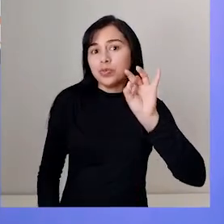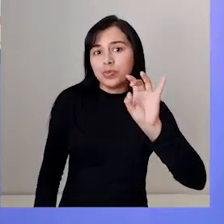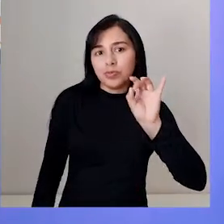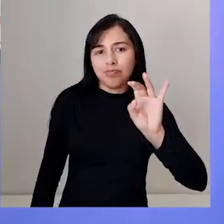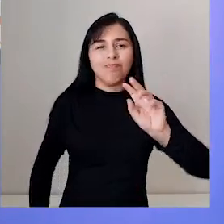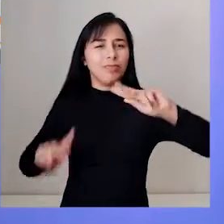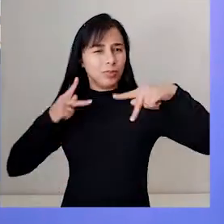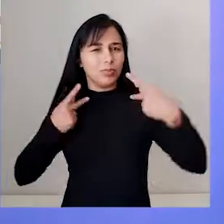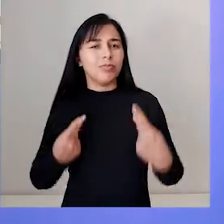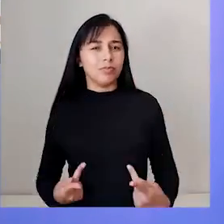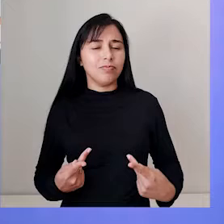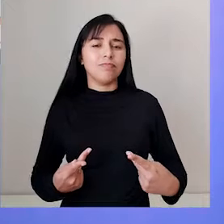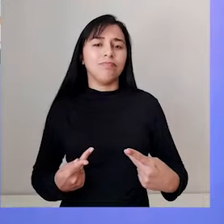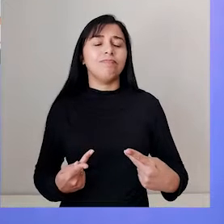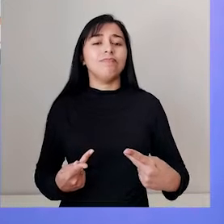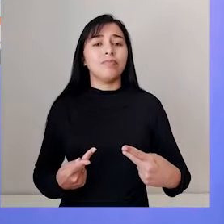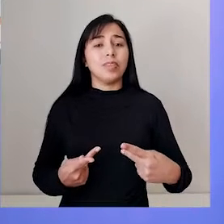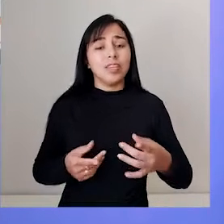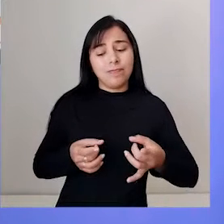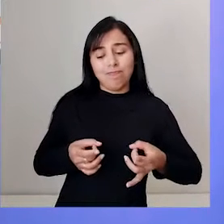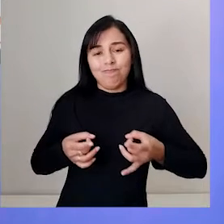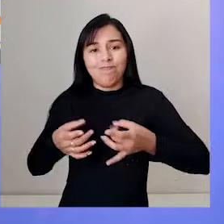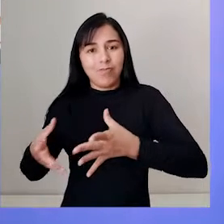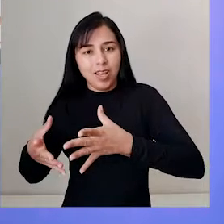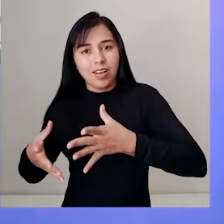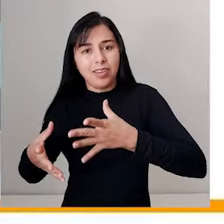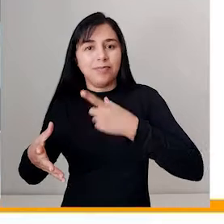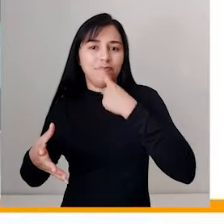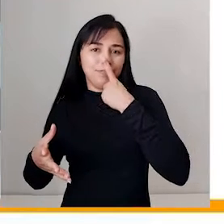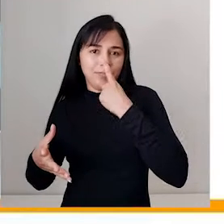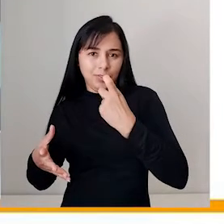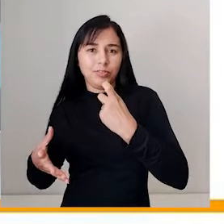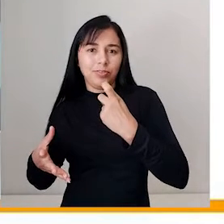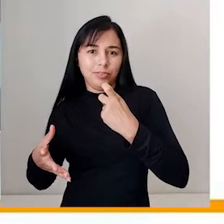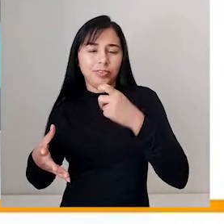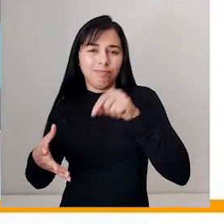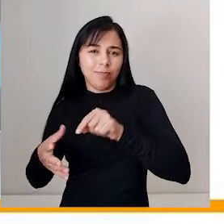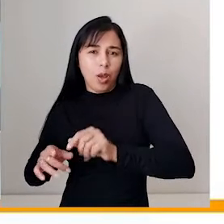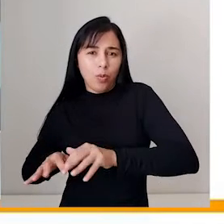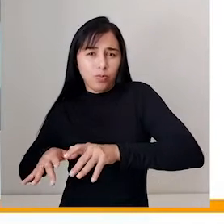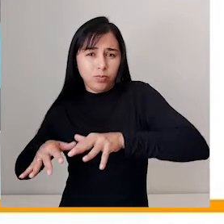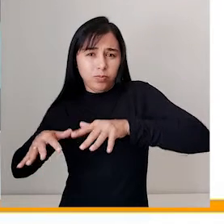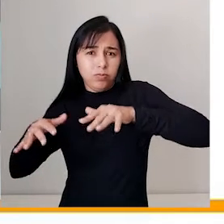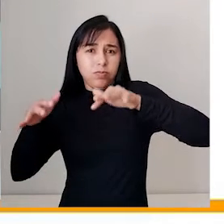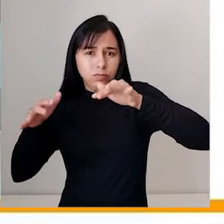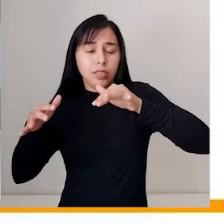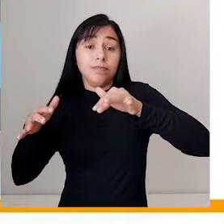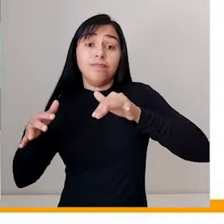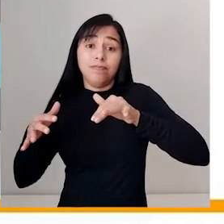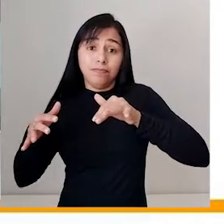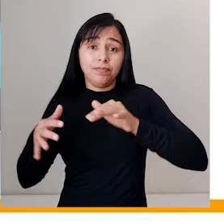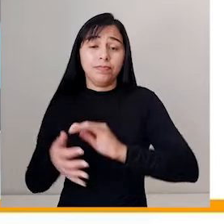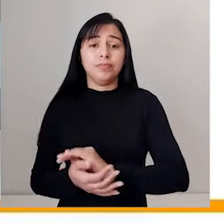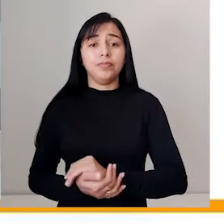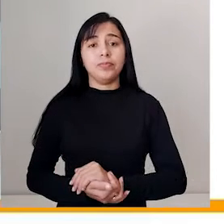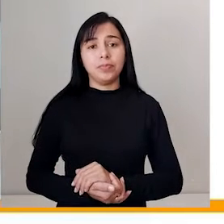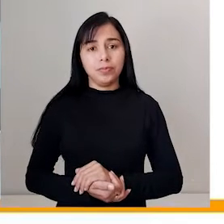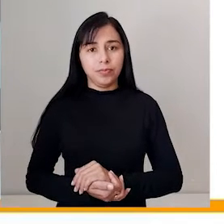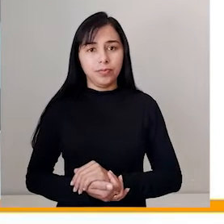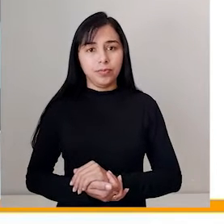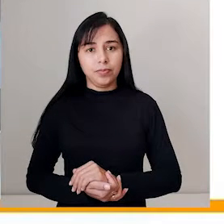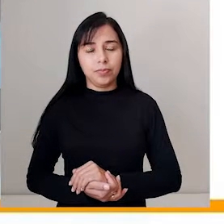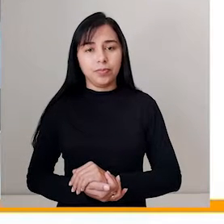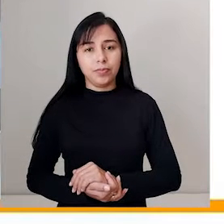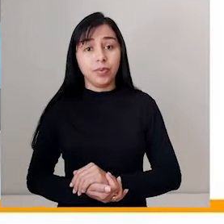os seres humanos é quem fazem o descarte de componentes que formam o